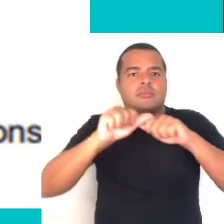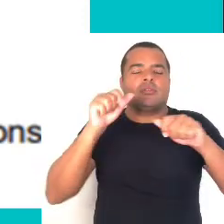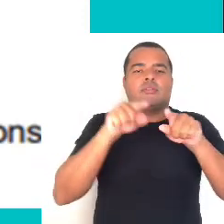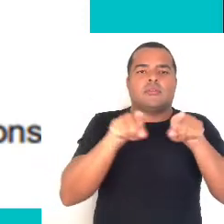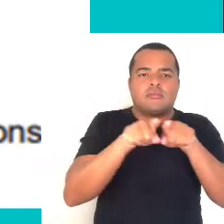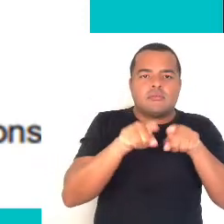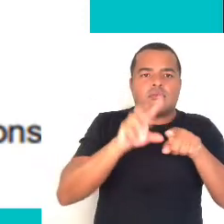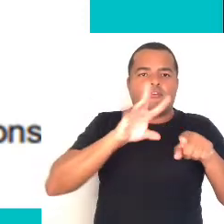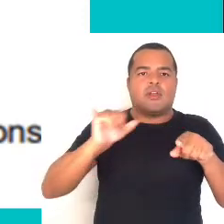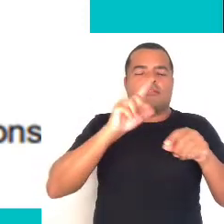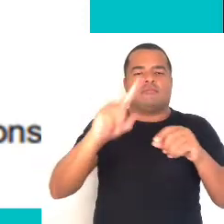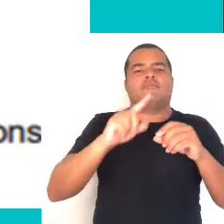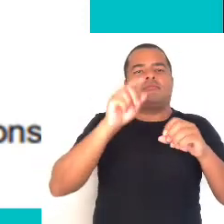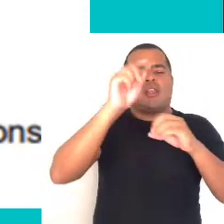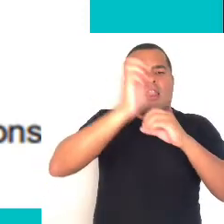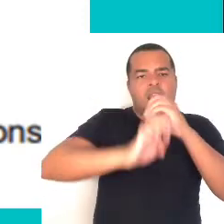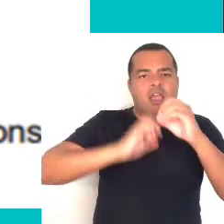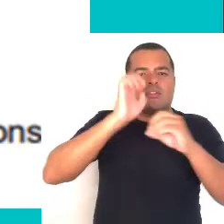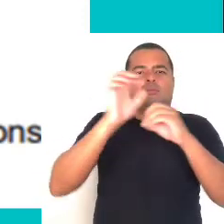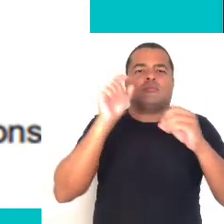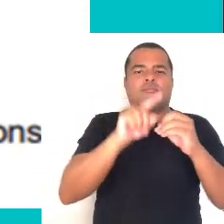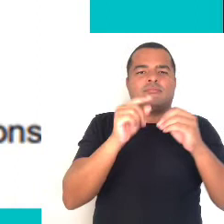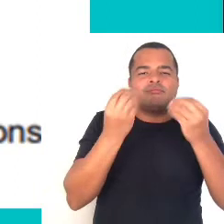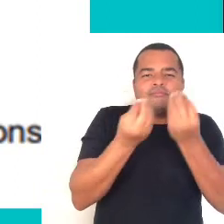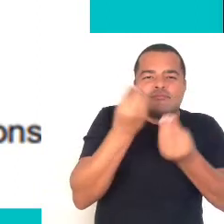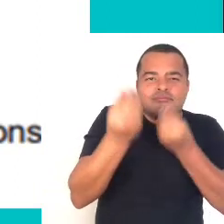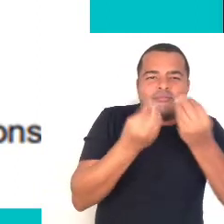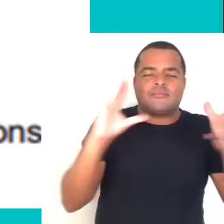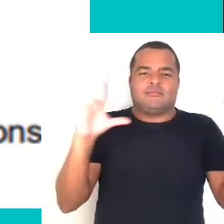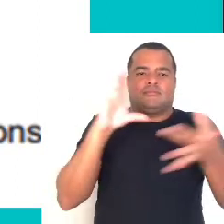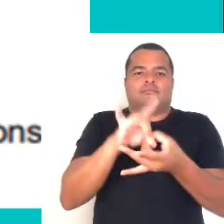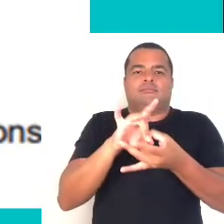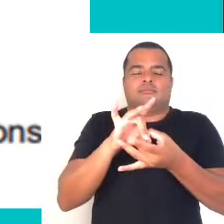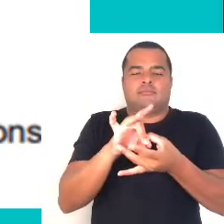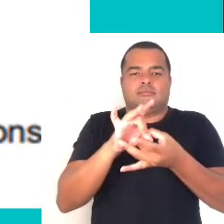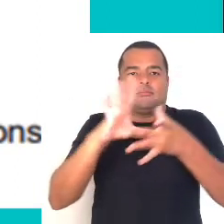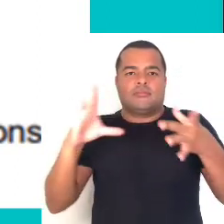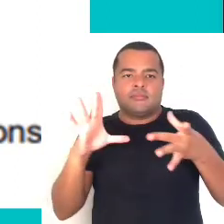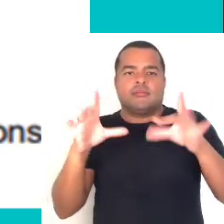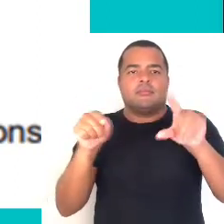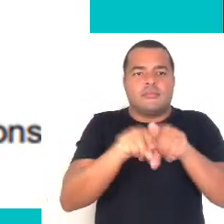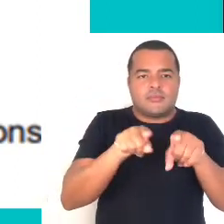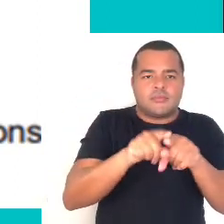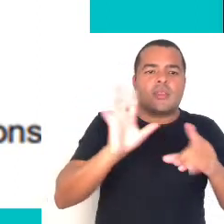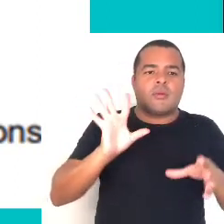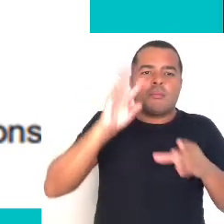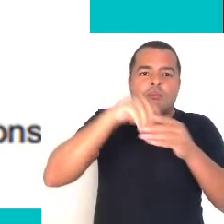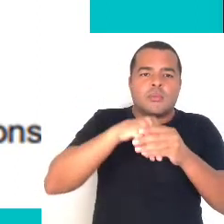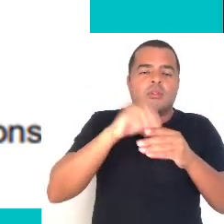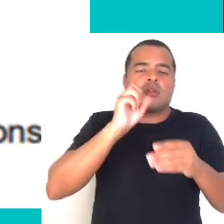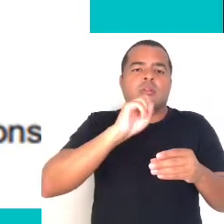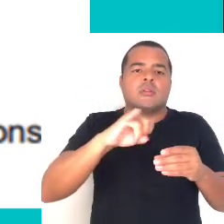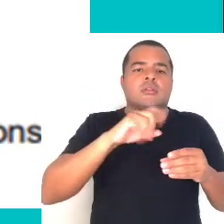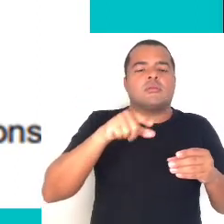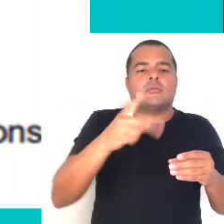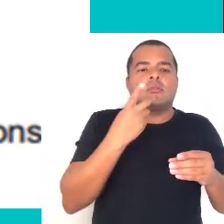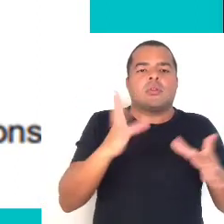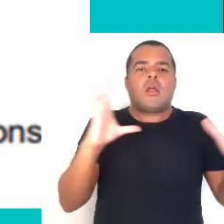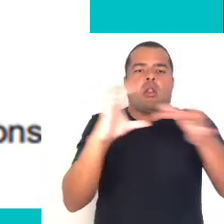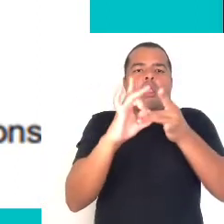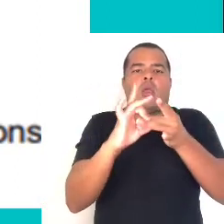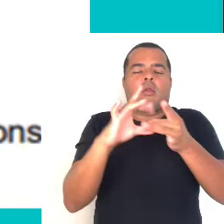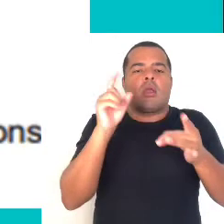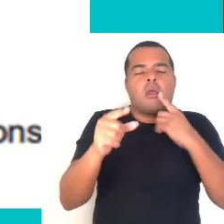átomo levaria consigo seu elétron, e aí isso vai gerar o que? Os radicais livres. A outra possibilidade é se eu tiver dentro